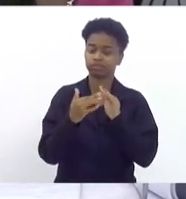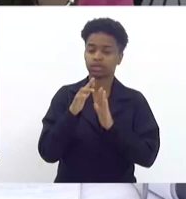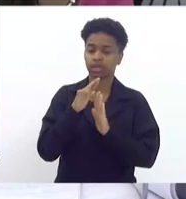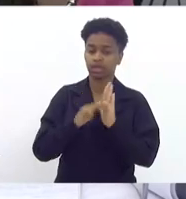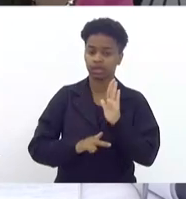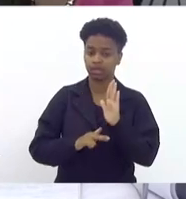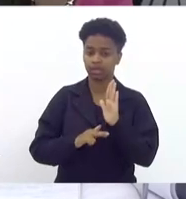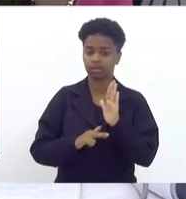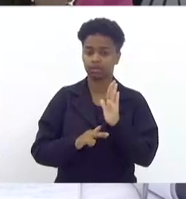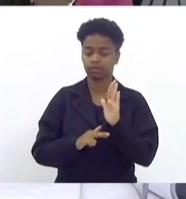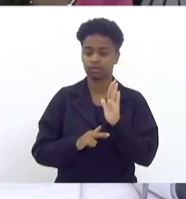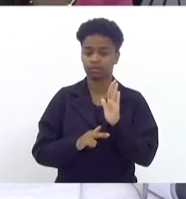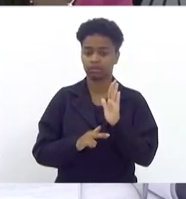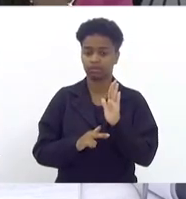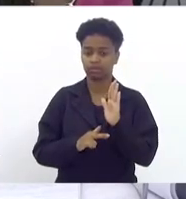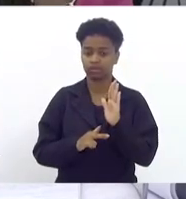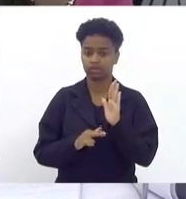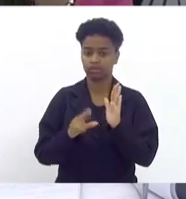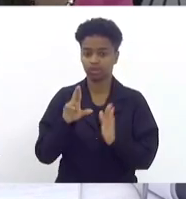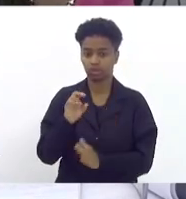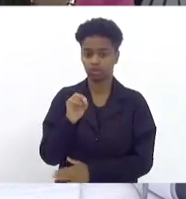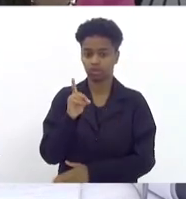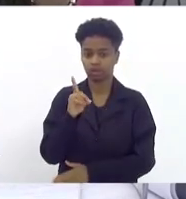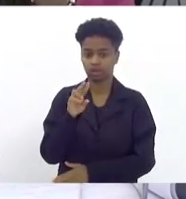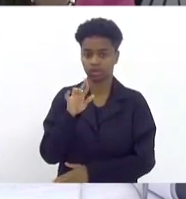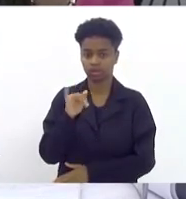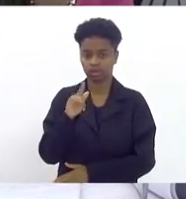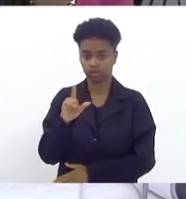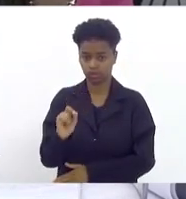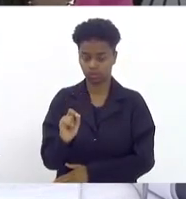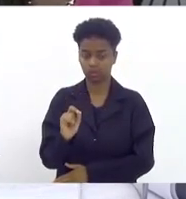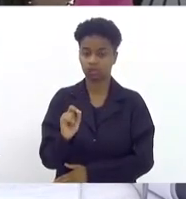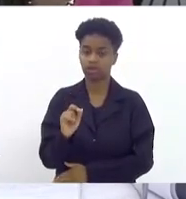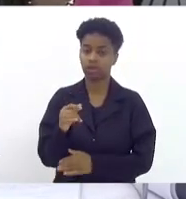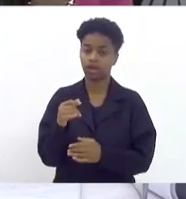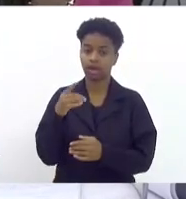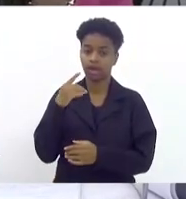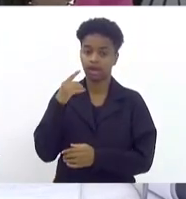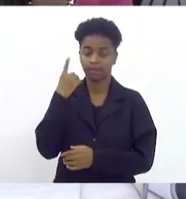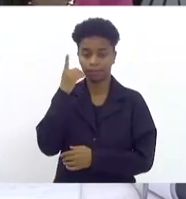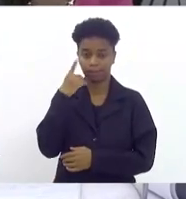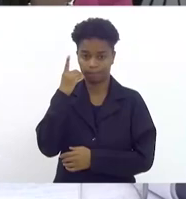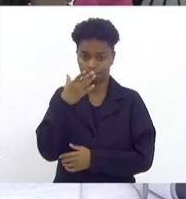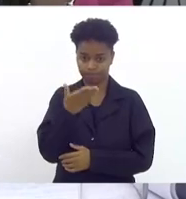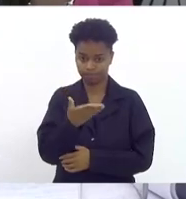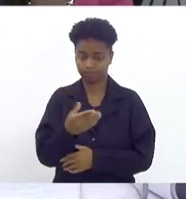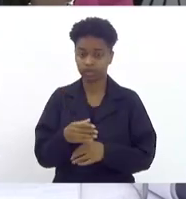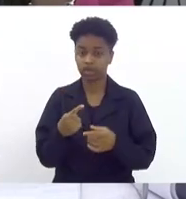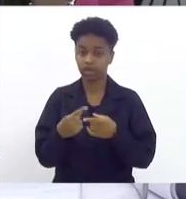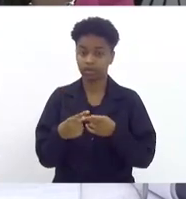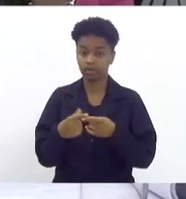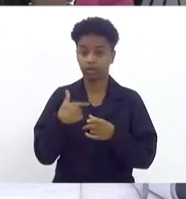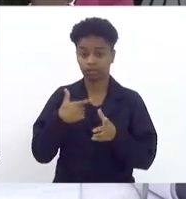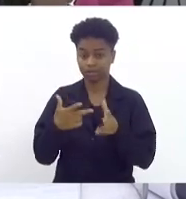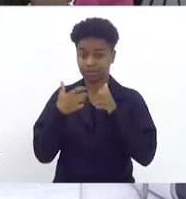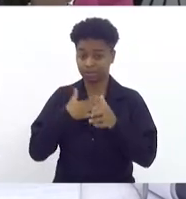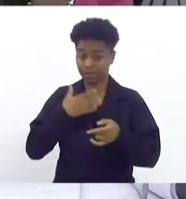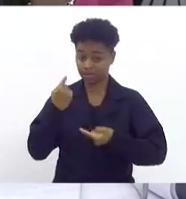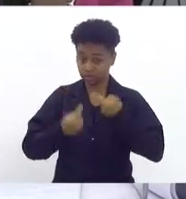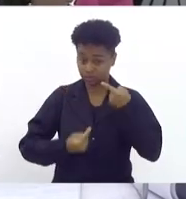relator Rodrigo Amorim, nosso deputado, entendendo que a minha discussão, ela de